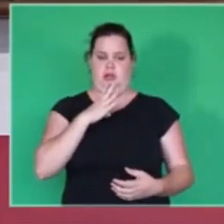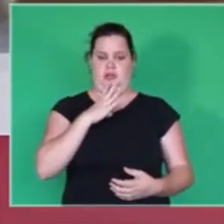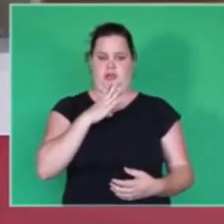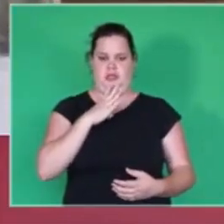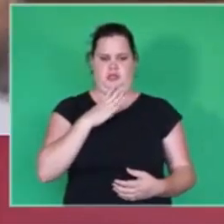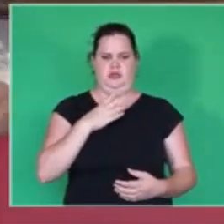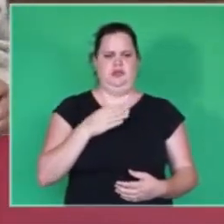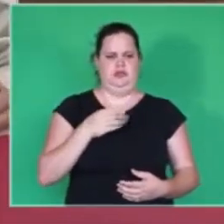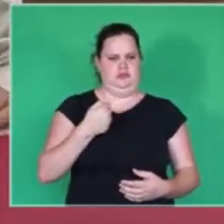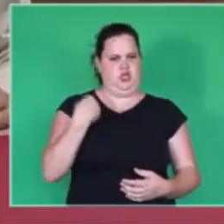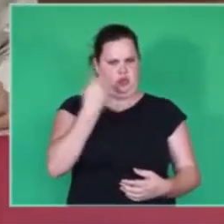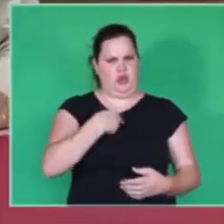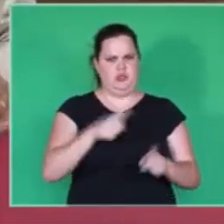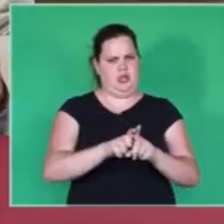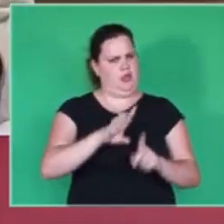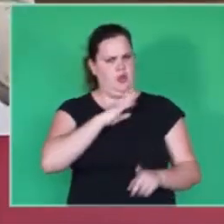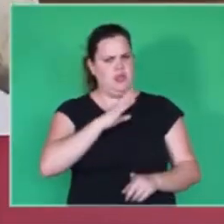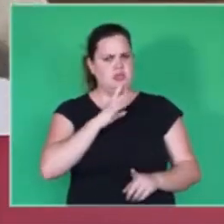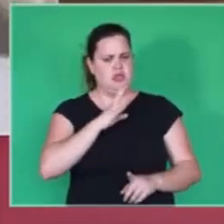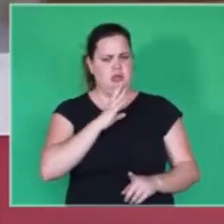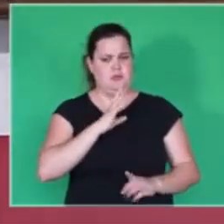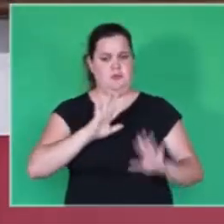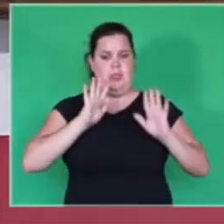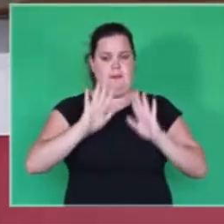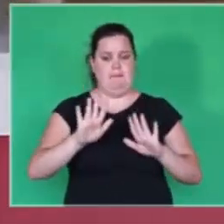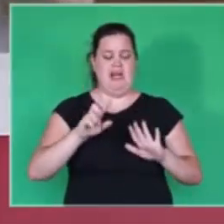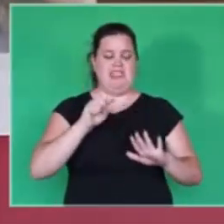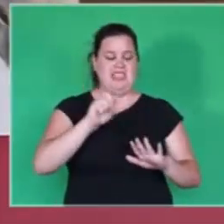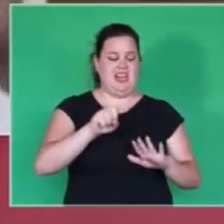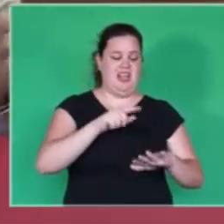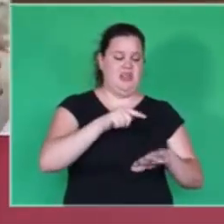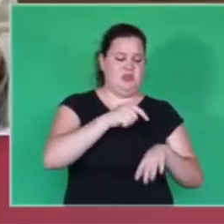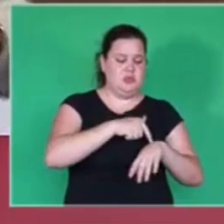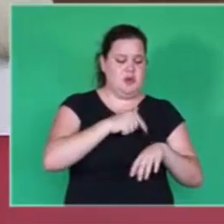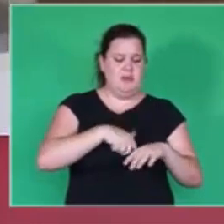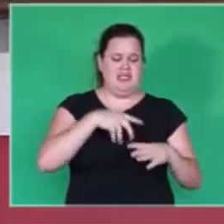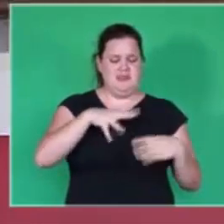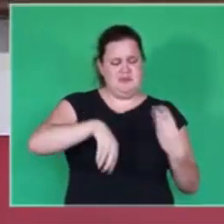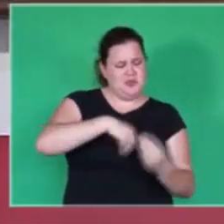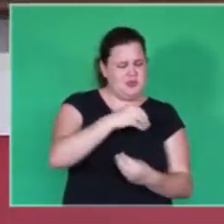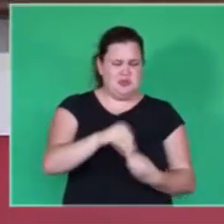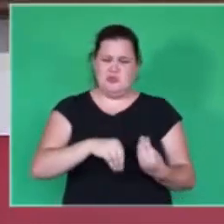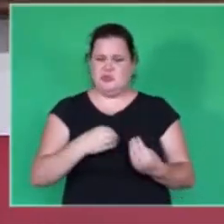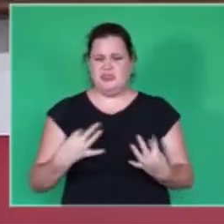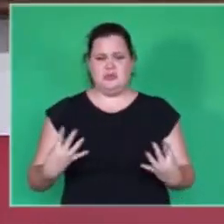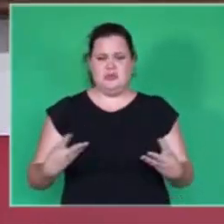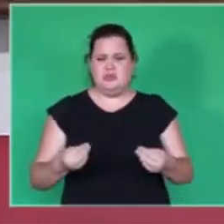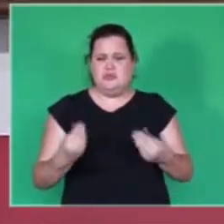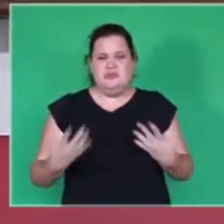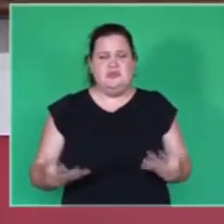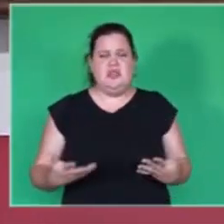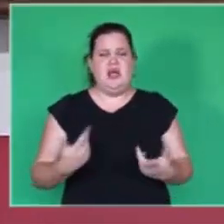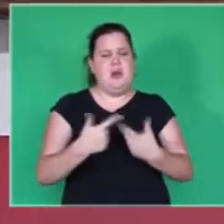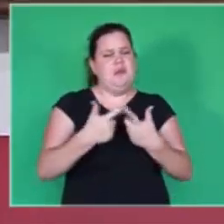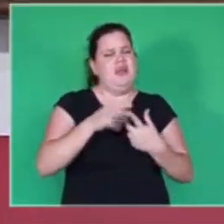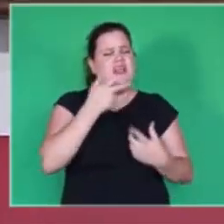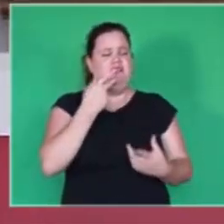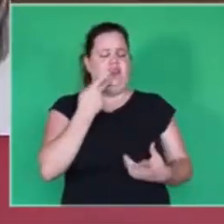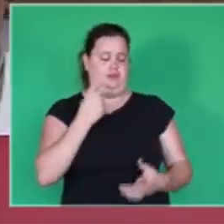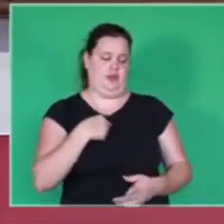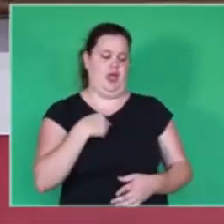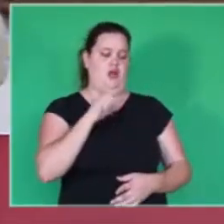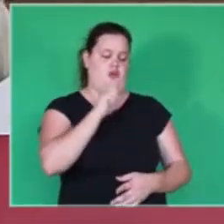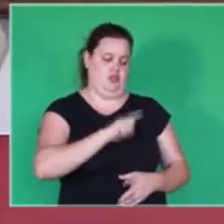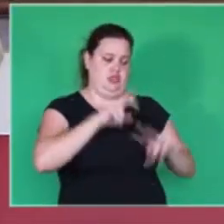evangélicos, nós também. Só que ele no meio, ele embola uma porção de coisa. Mas o homem tem que fazer por onde? Se é